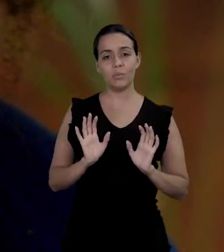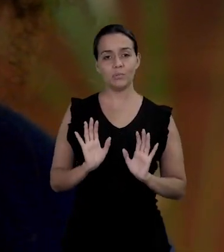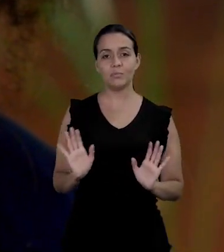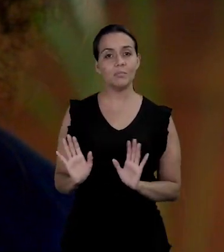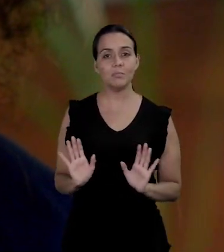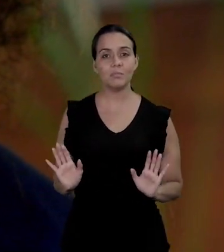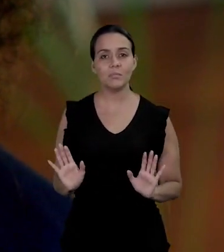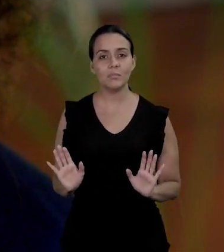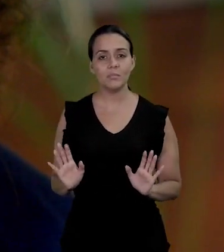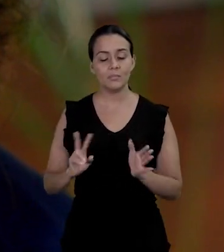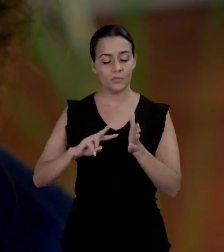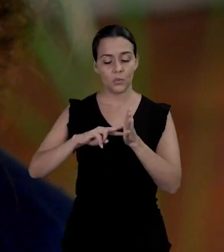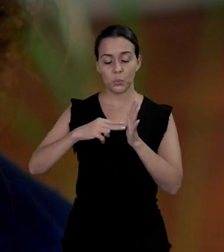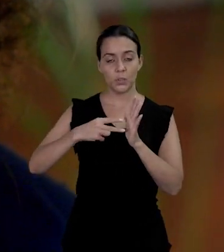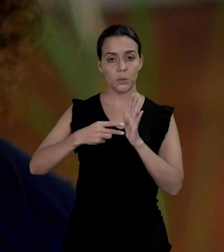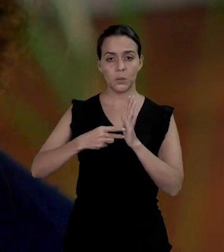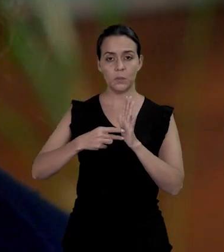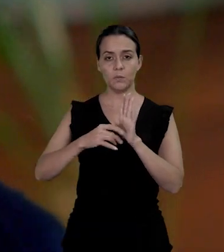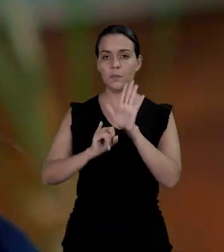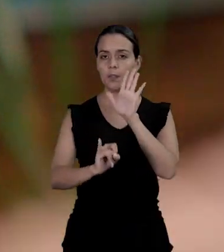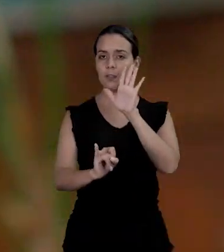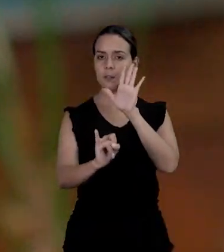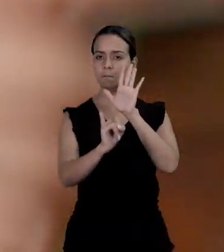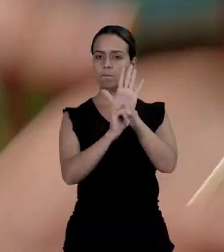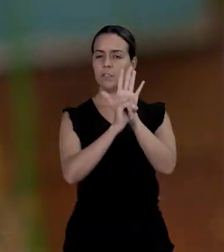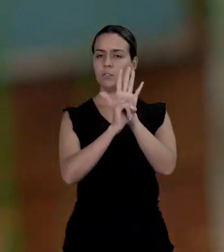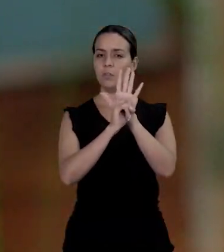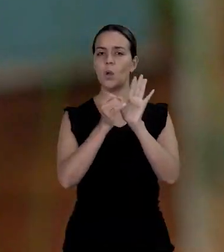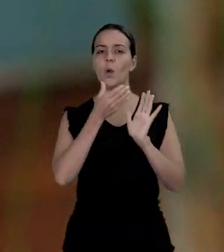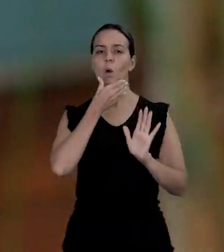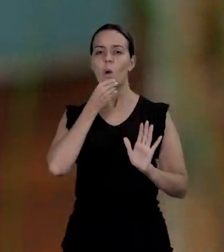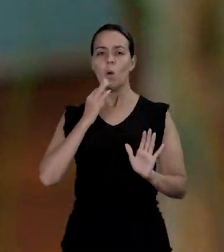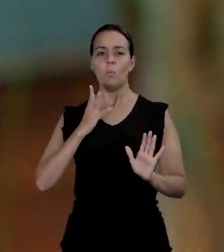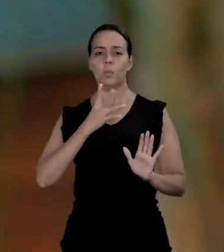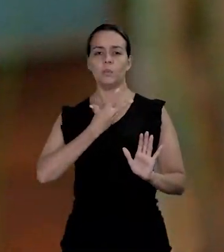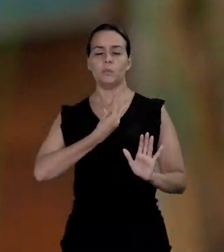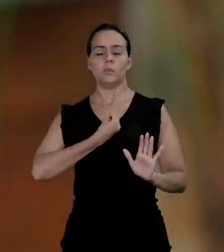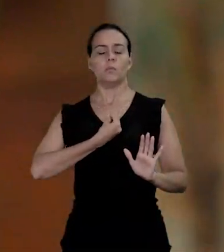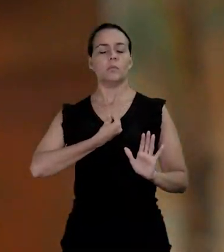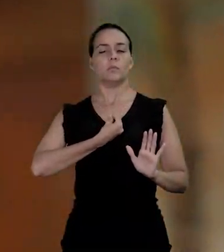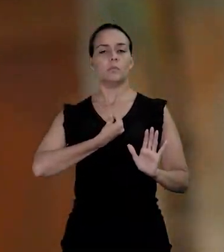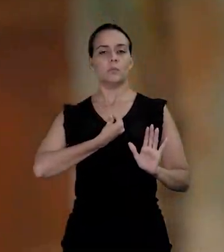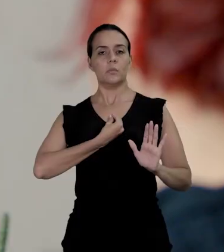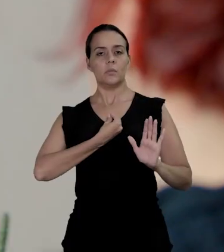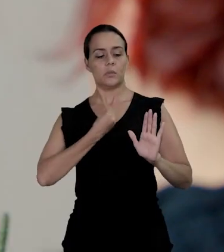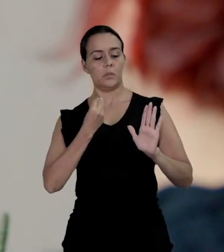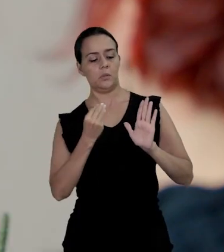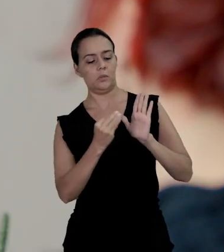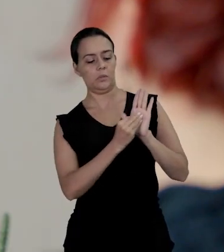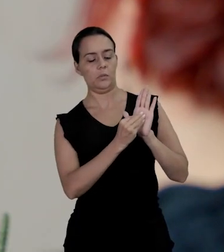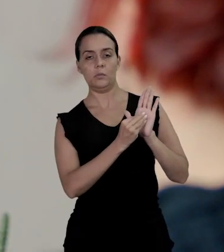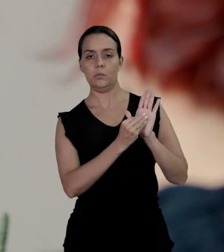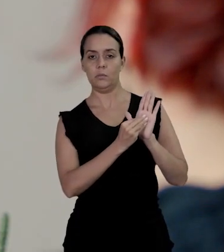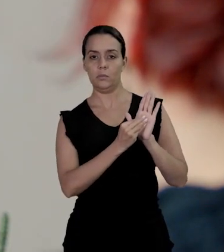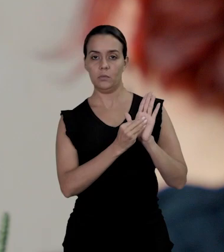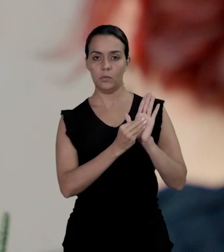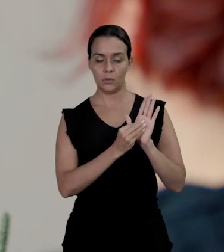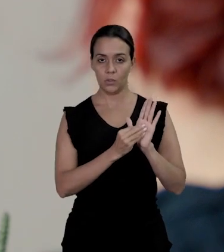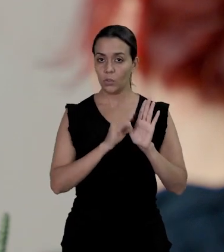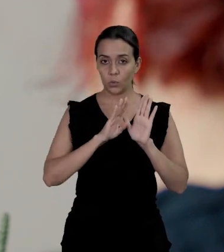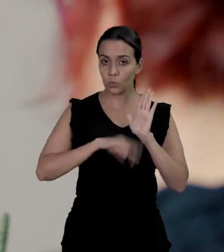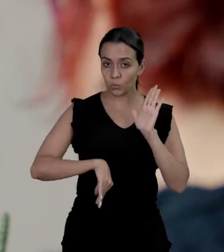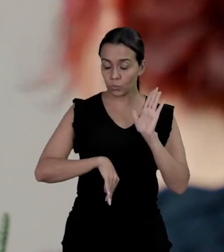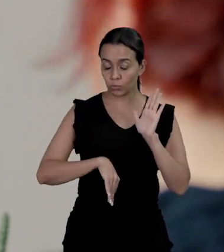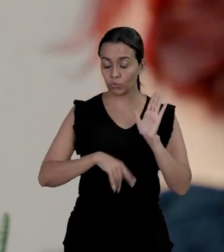por exemplo, que ela precisa de uma identificação enquanto homem trans para estar fora dessa norma. Isso não mata, por exemplo, um